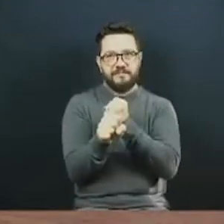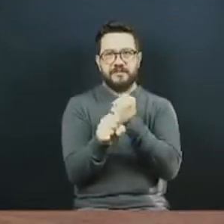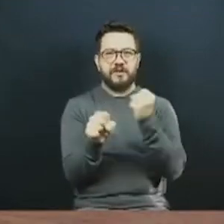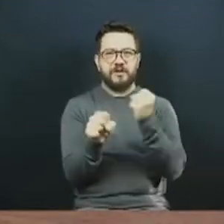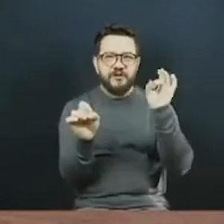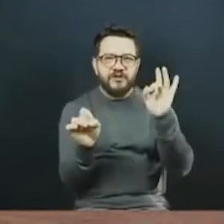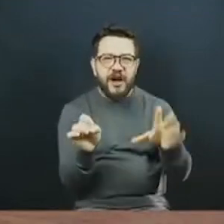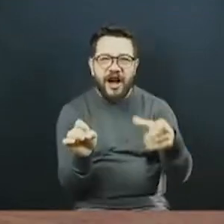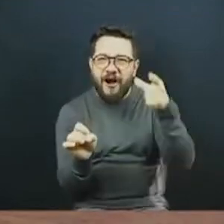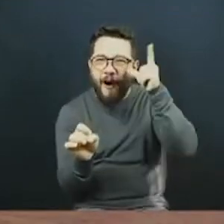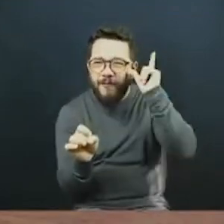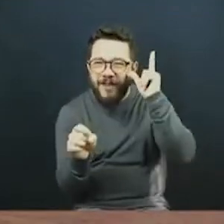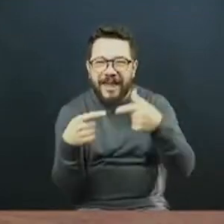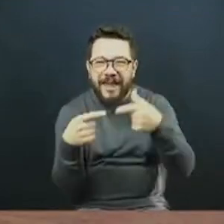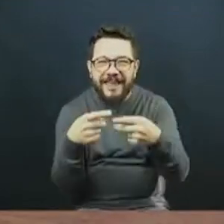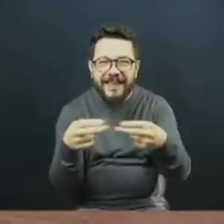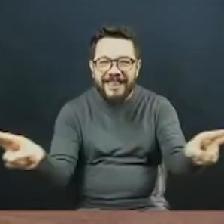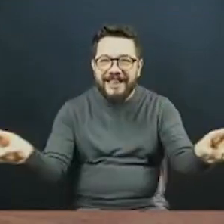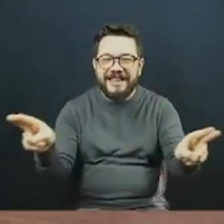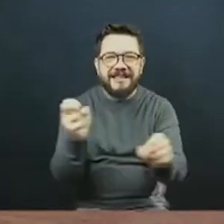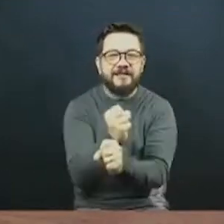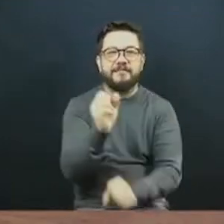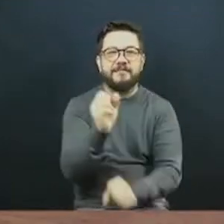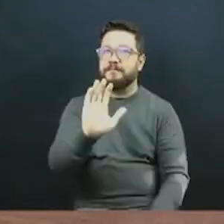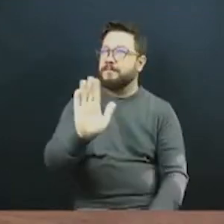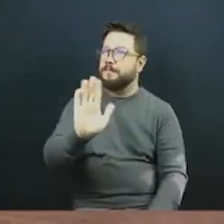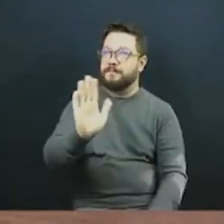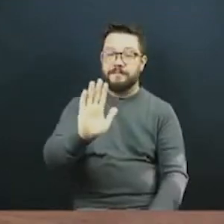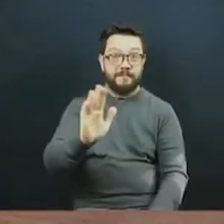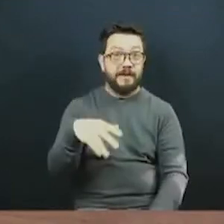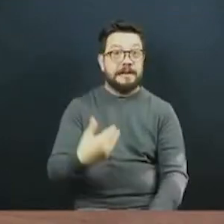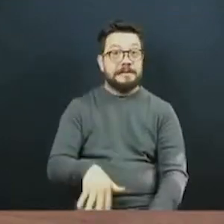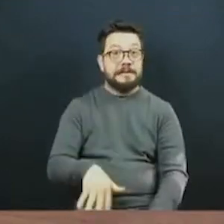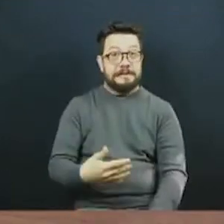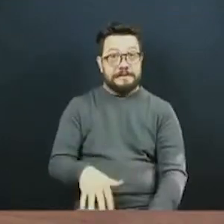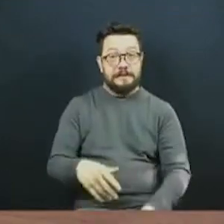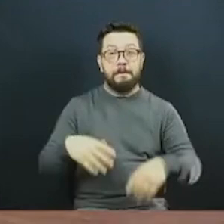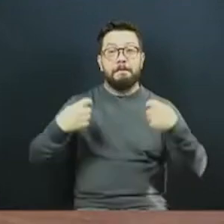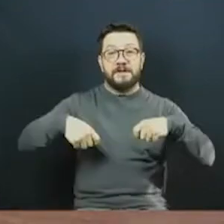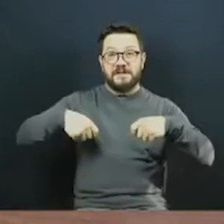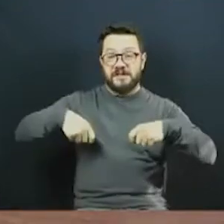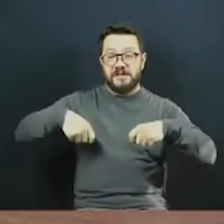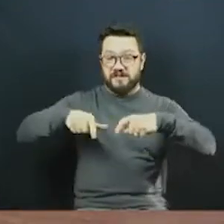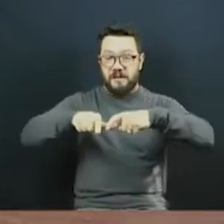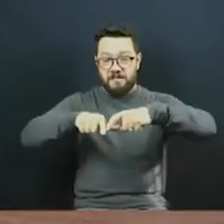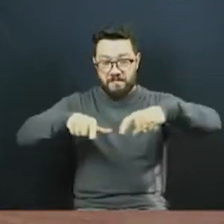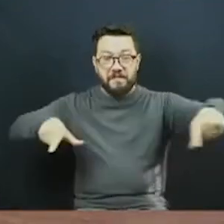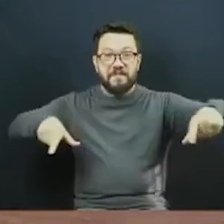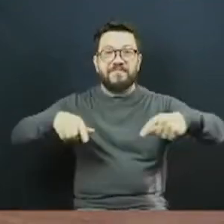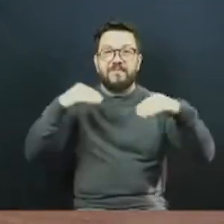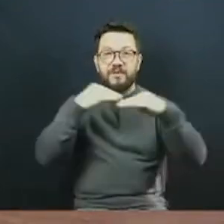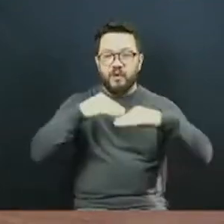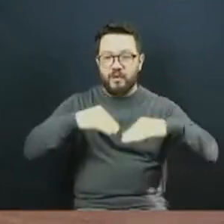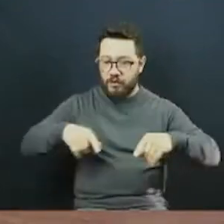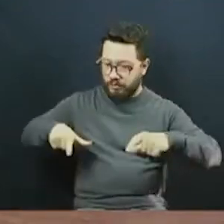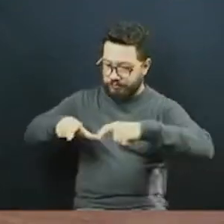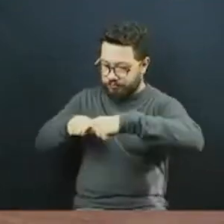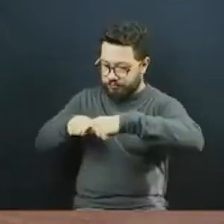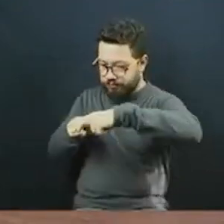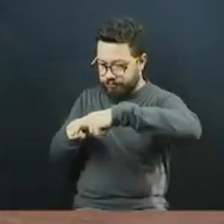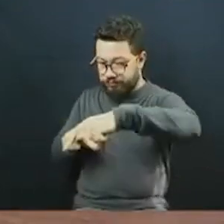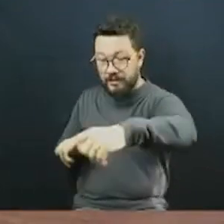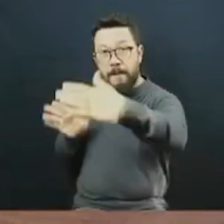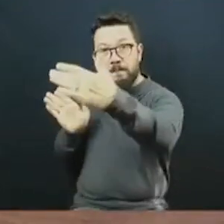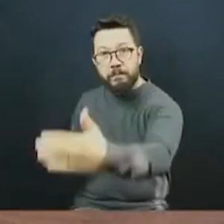obra, foi a liberação das pistas do lote 41, que é o lote do Trevo do Atuba, que é um dos principais